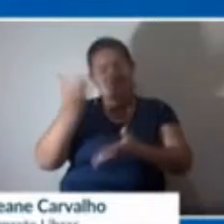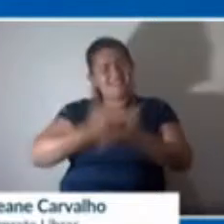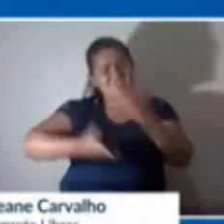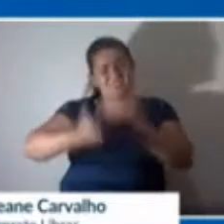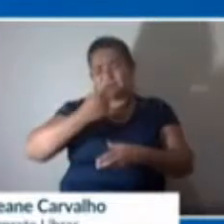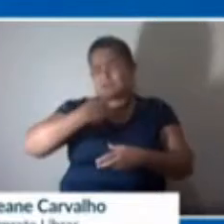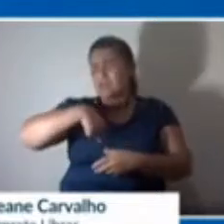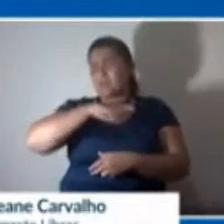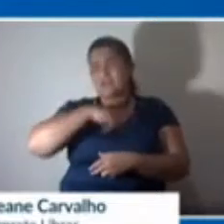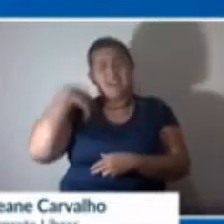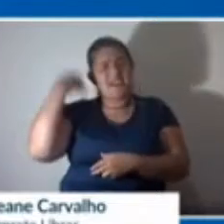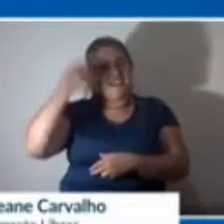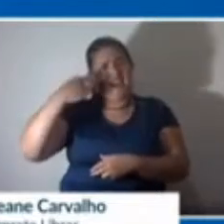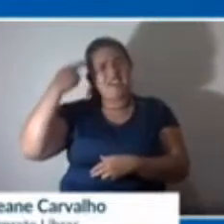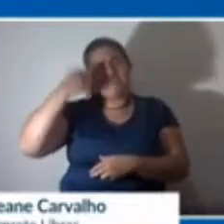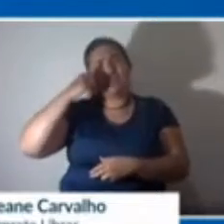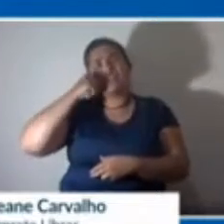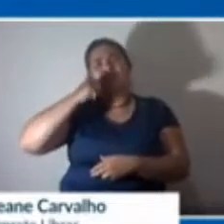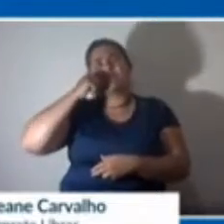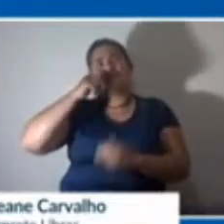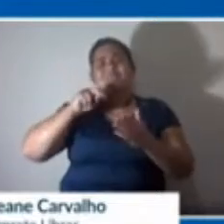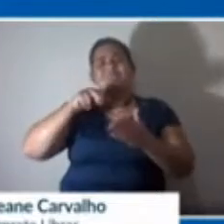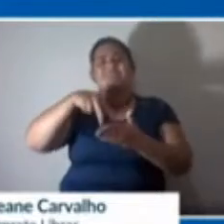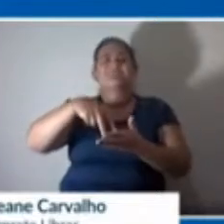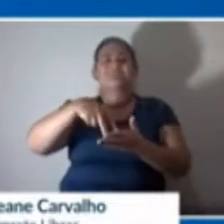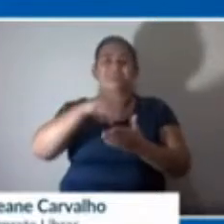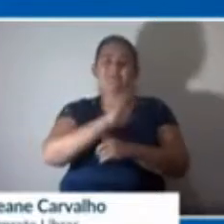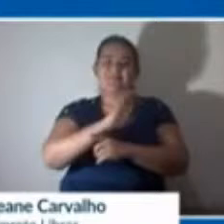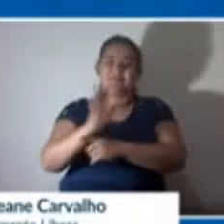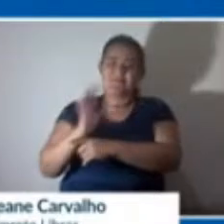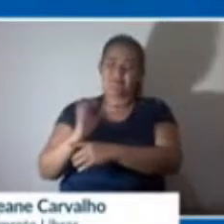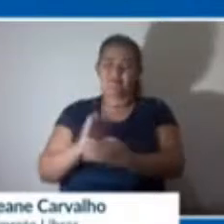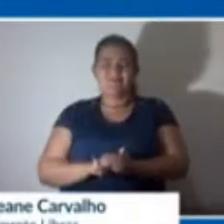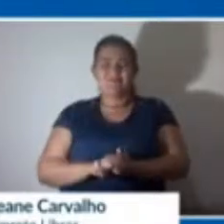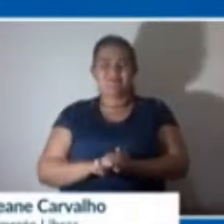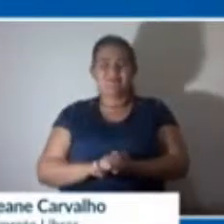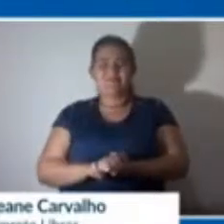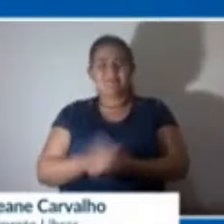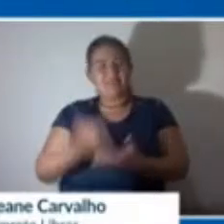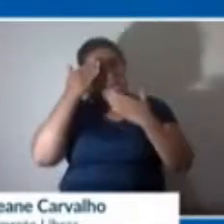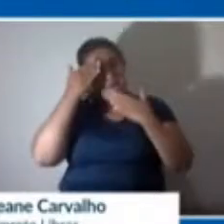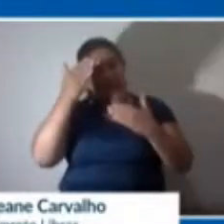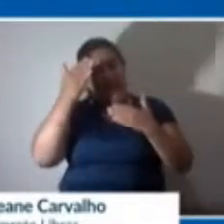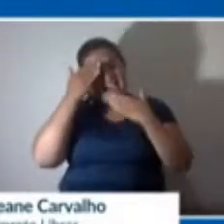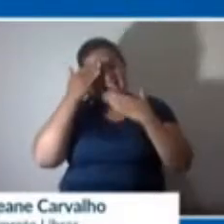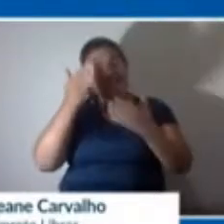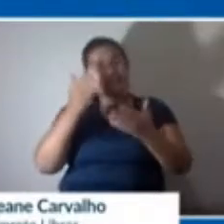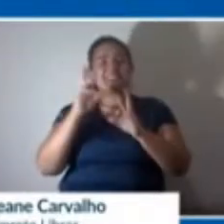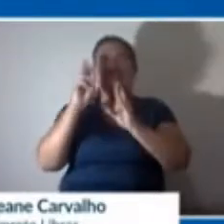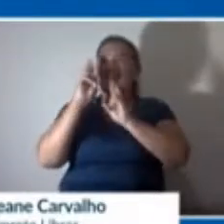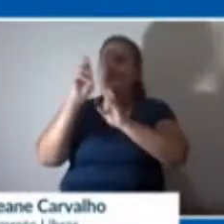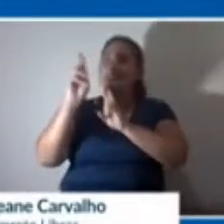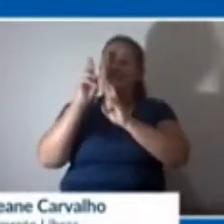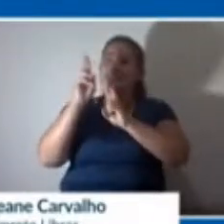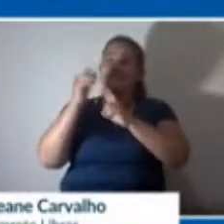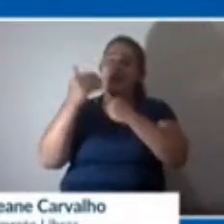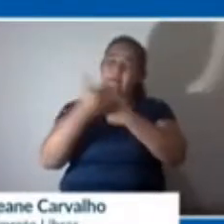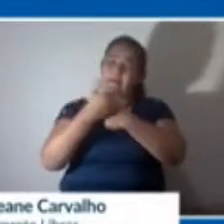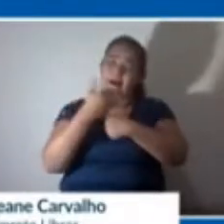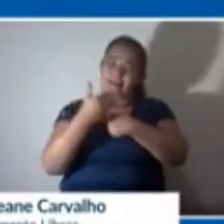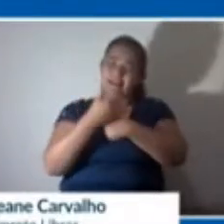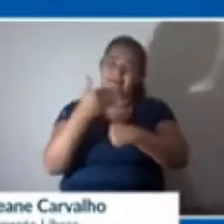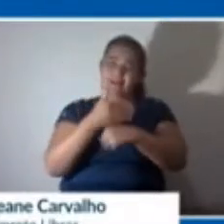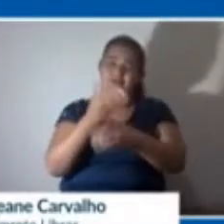mais aí nas mulheres no cinema. Eu que agradeço e espero a participação de vocês. Isso